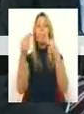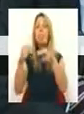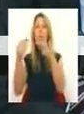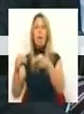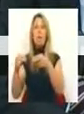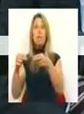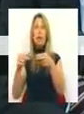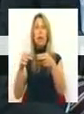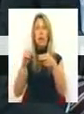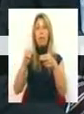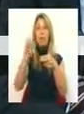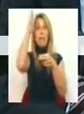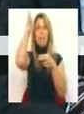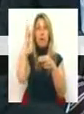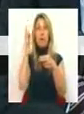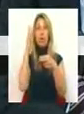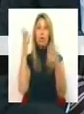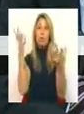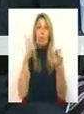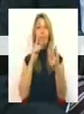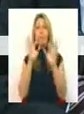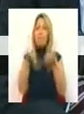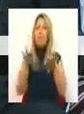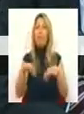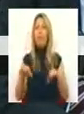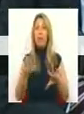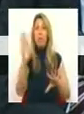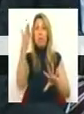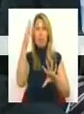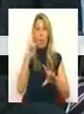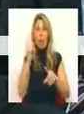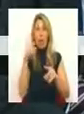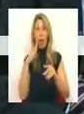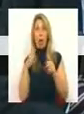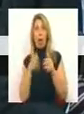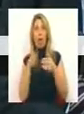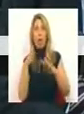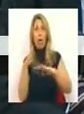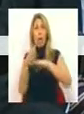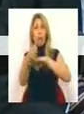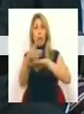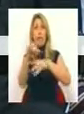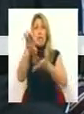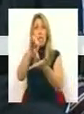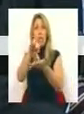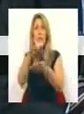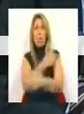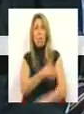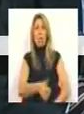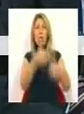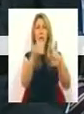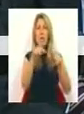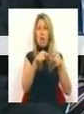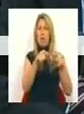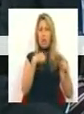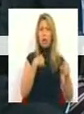de Barcelos, em particular, são aquelas que são mais graves e que atravessam o centro de uma cidade que já não é digno de um país moderno e desenvolvido, é de um país de terceiro